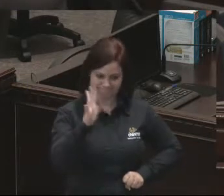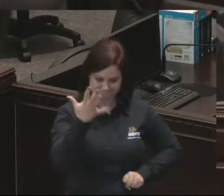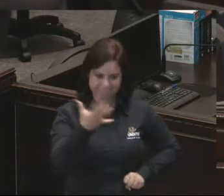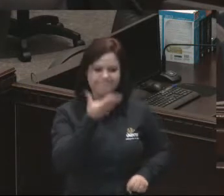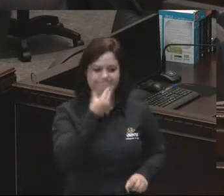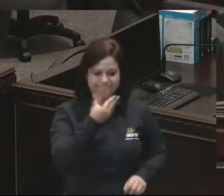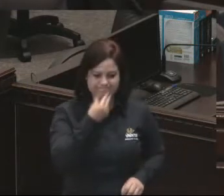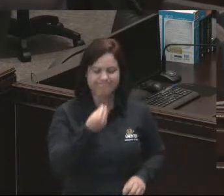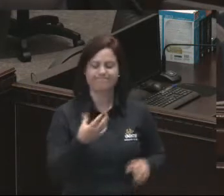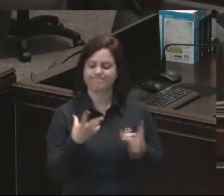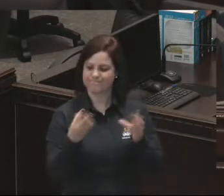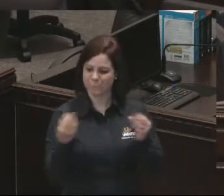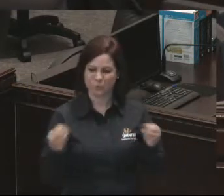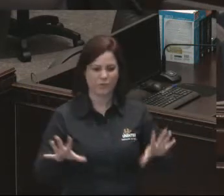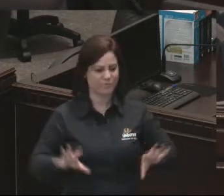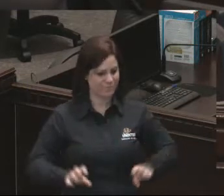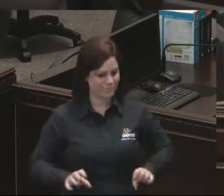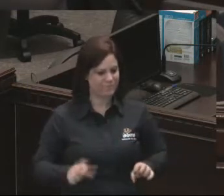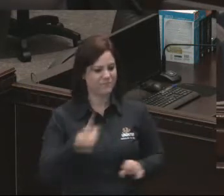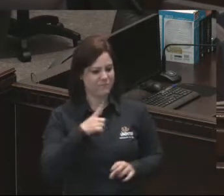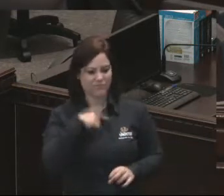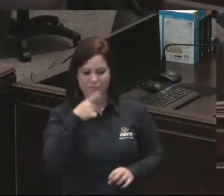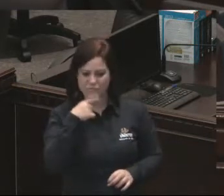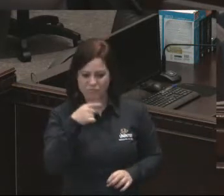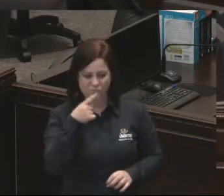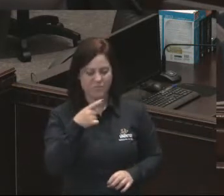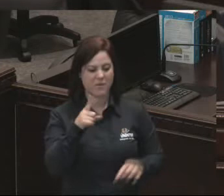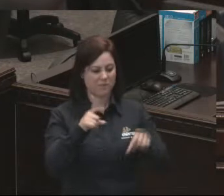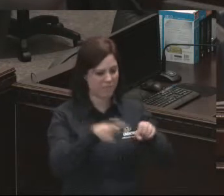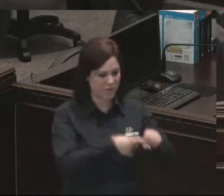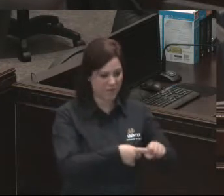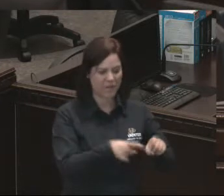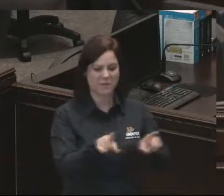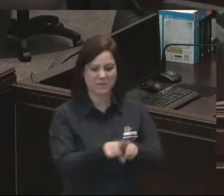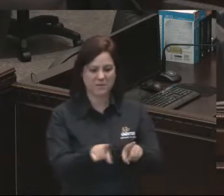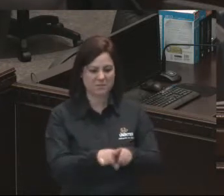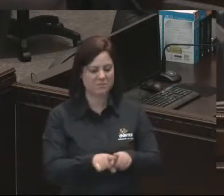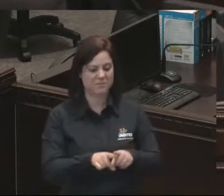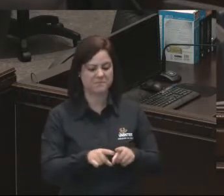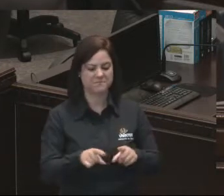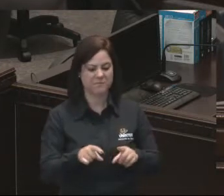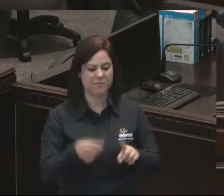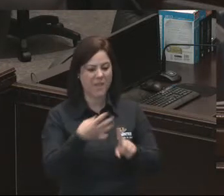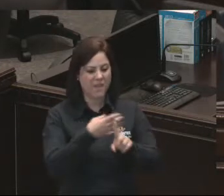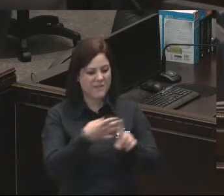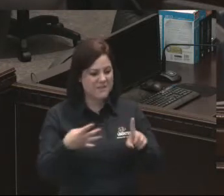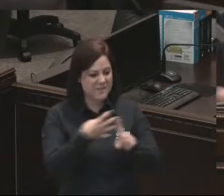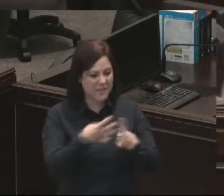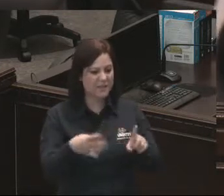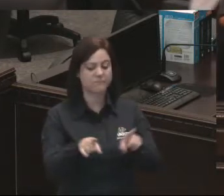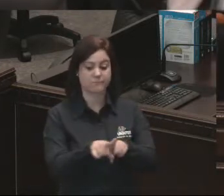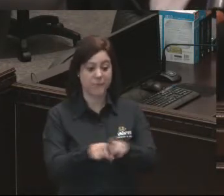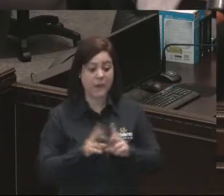masculina, principalmente, malformações, neurotoxicidade, sistema imunológico e câncer,